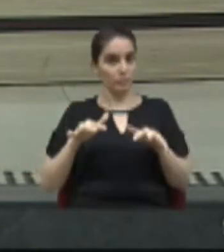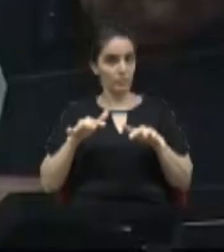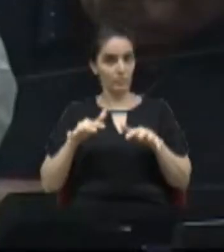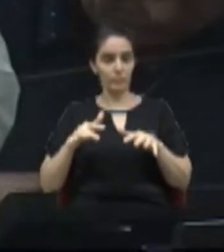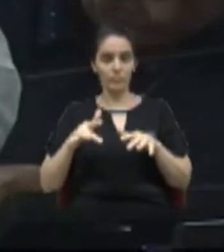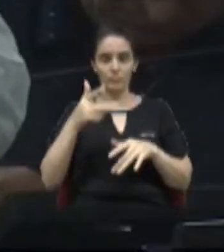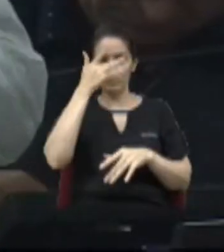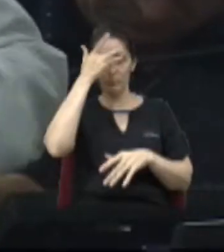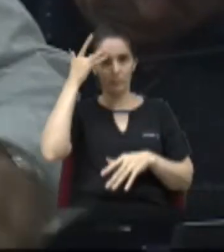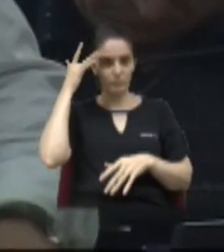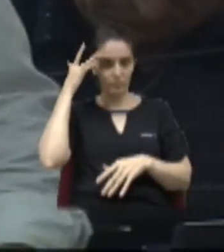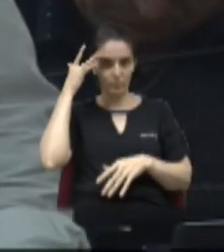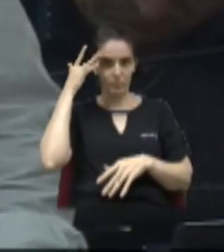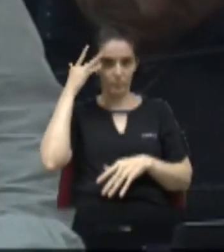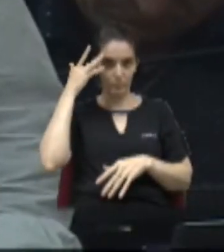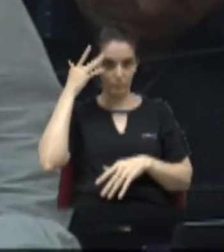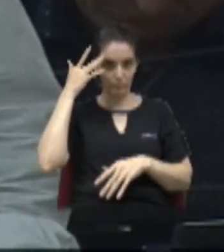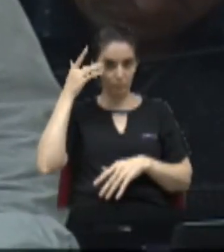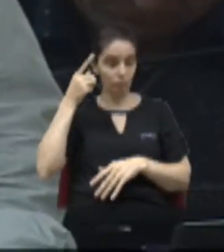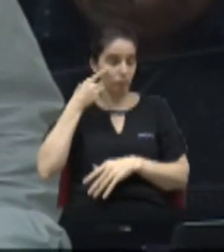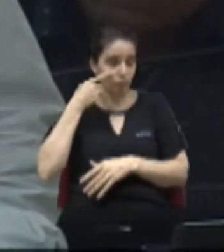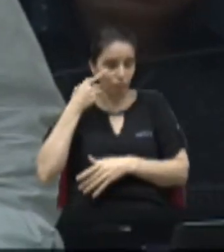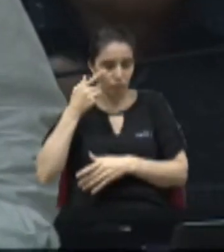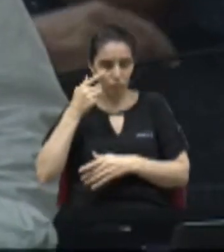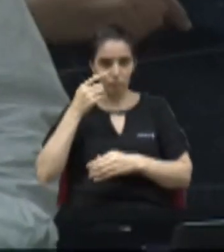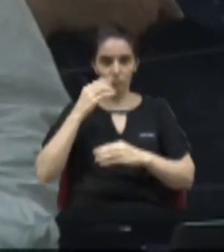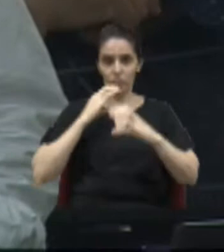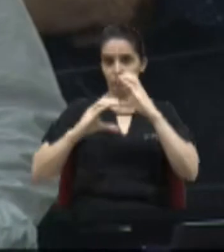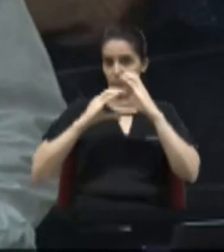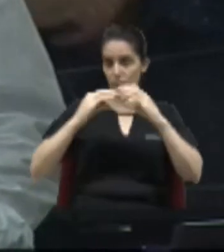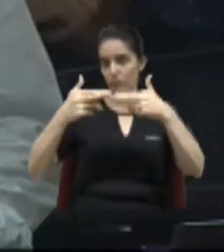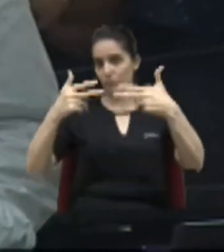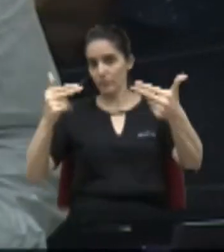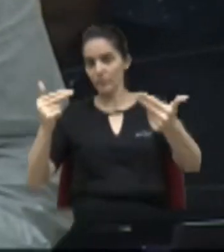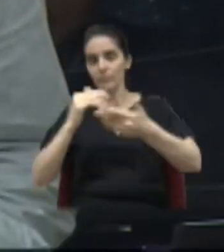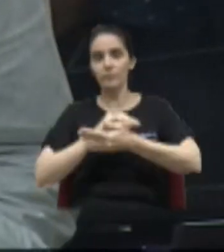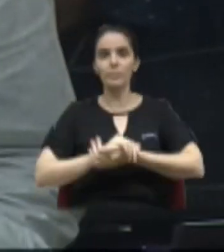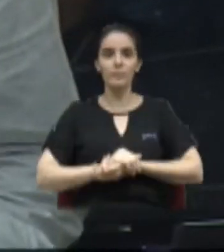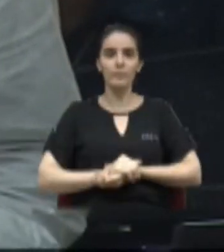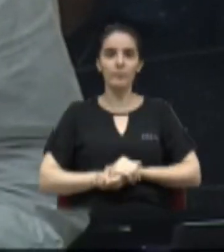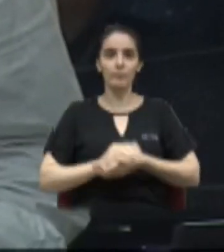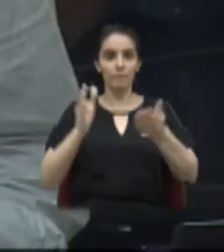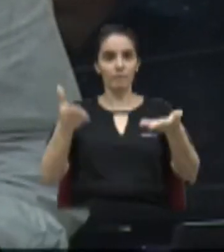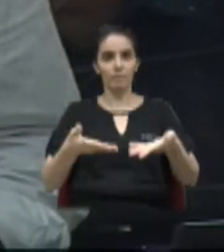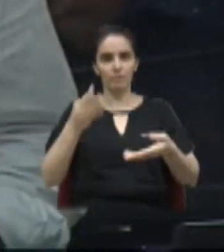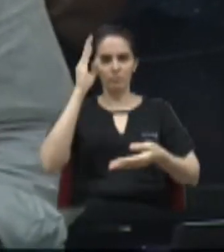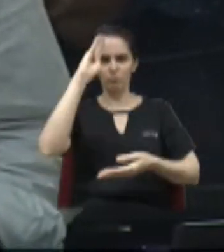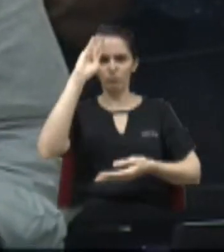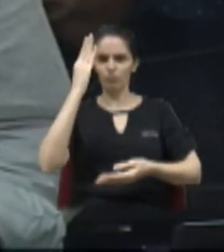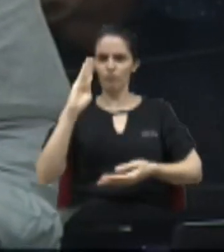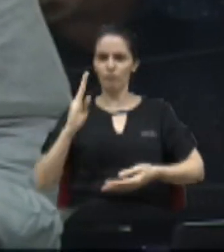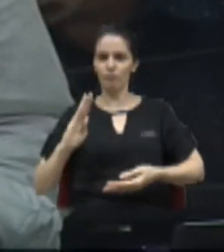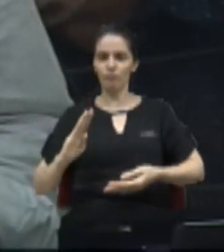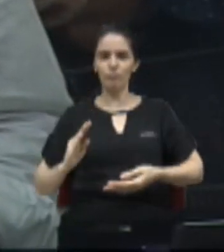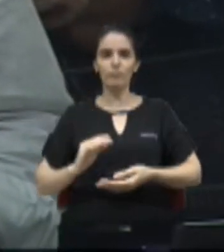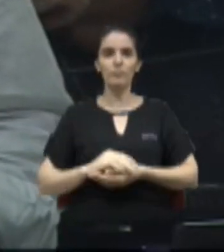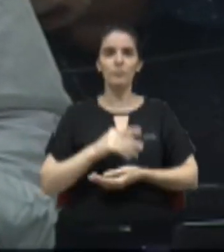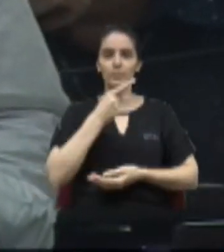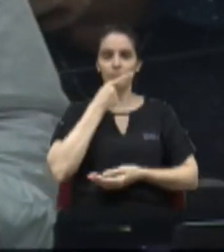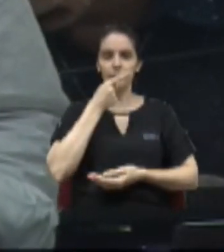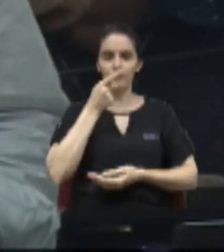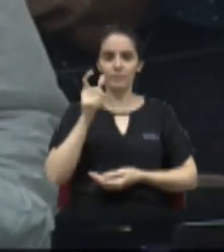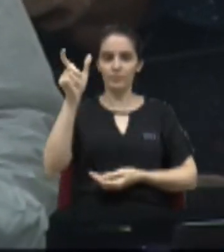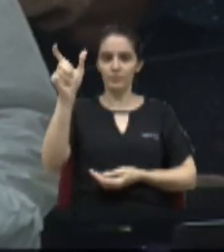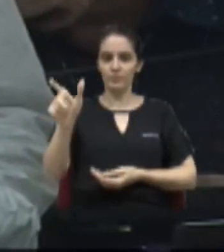ouve pelos meios de comunicações, para mim é uma questão de honra falar desse